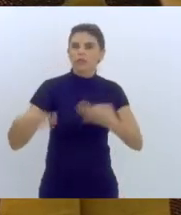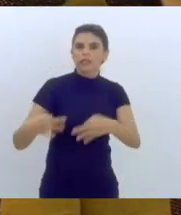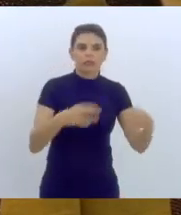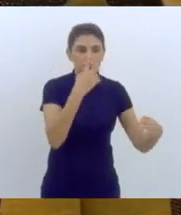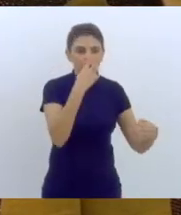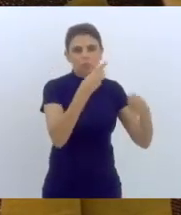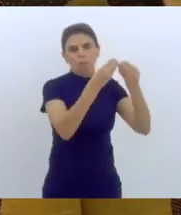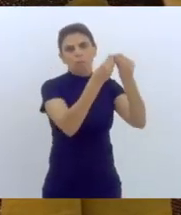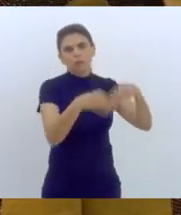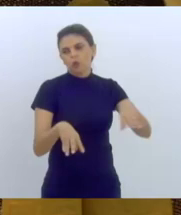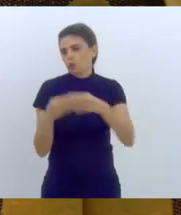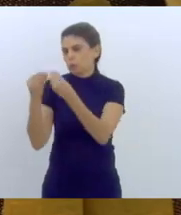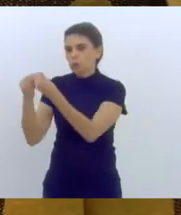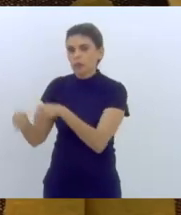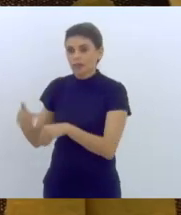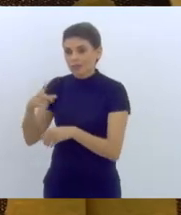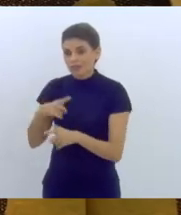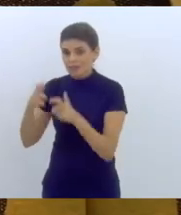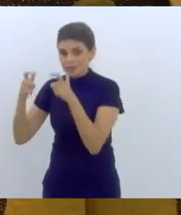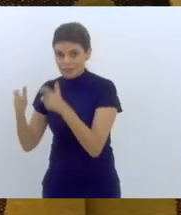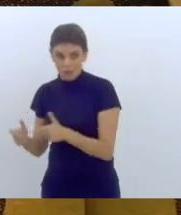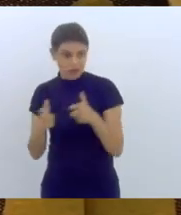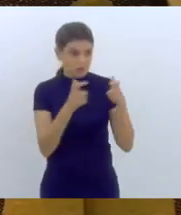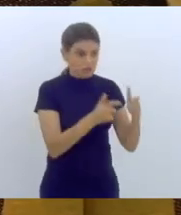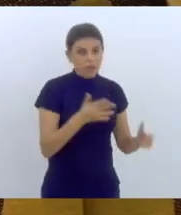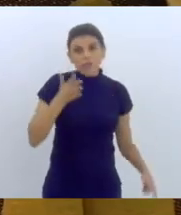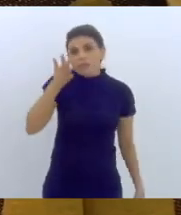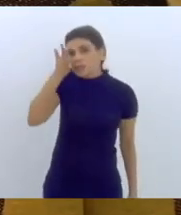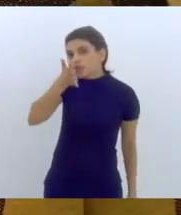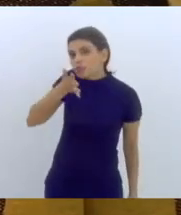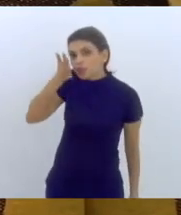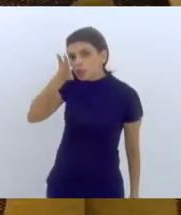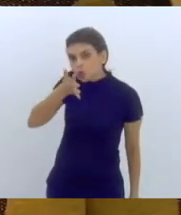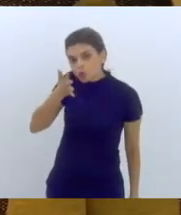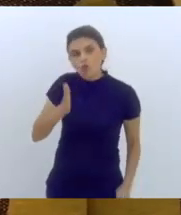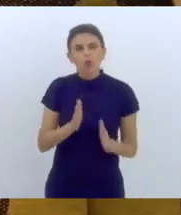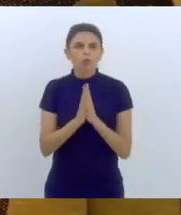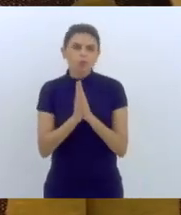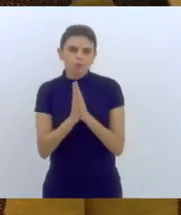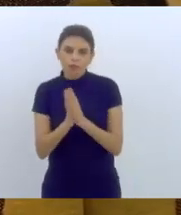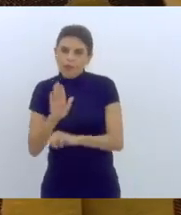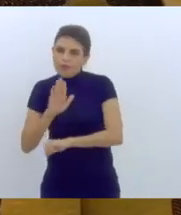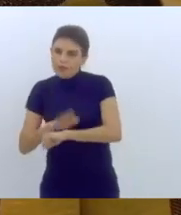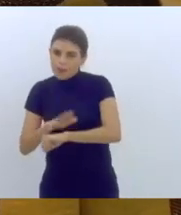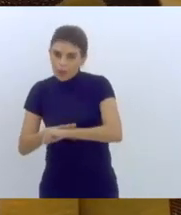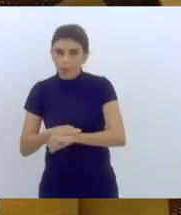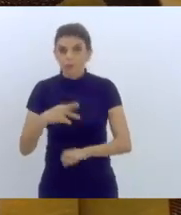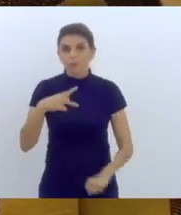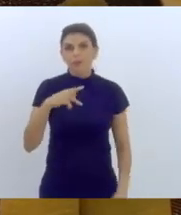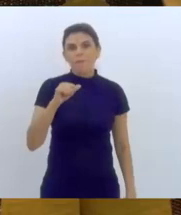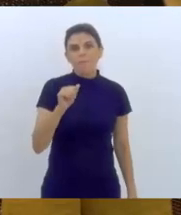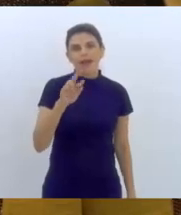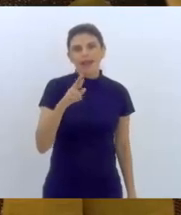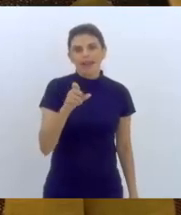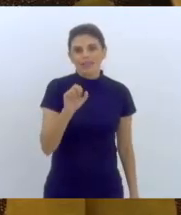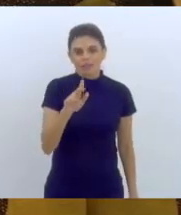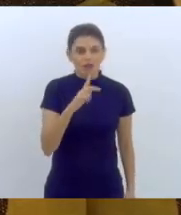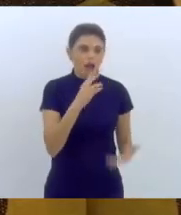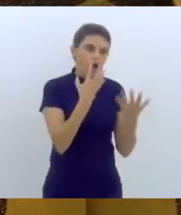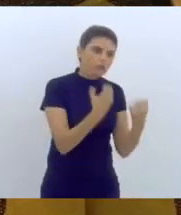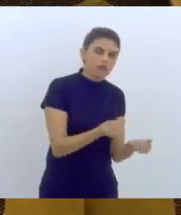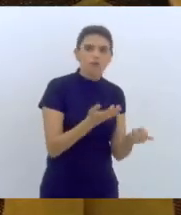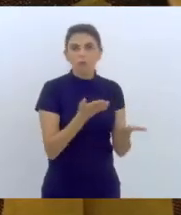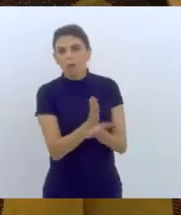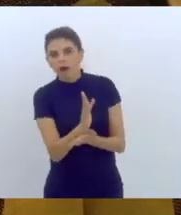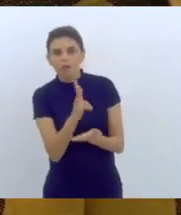mundo. Se nós temos dois espaços para discurso, vamos usar os tempos, por exemplo, parecer é uma coisa, eu não sei qual é o